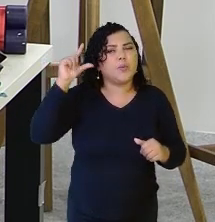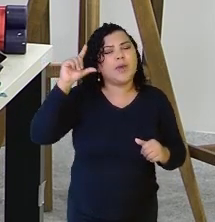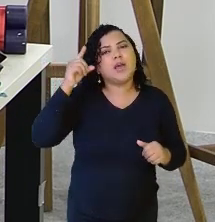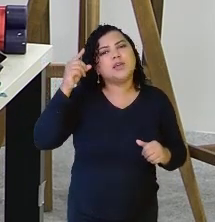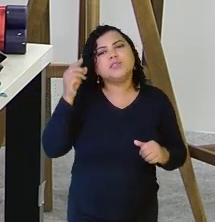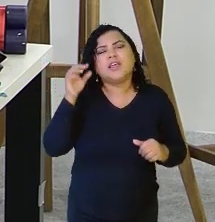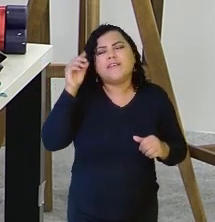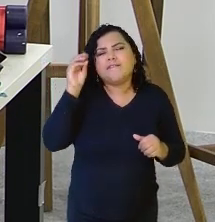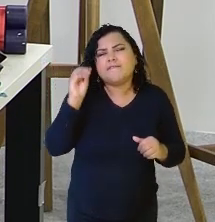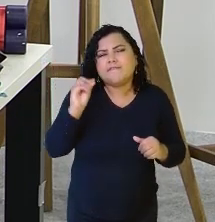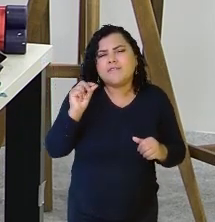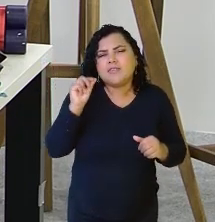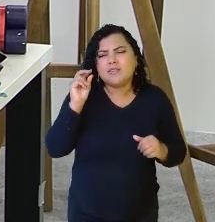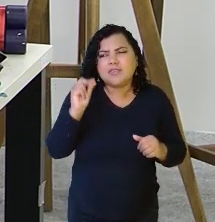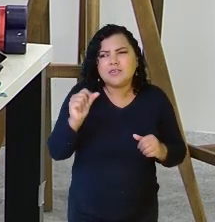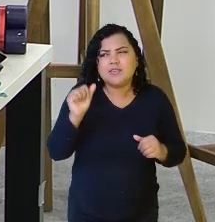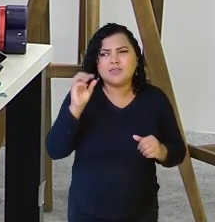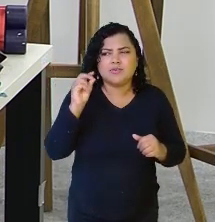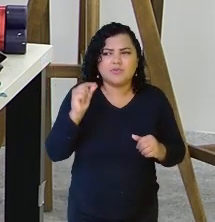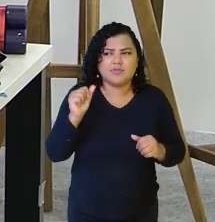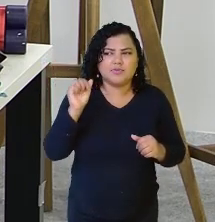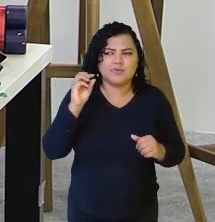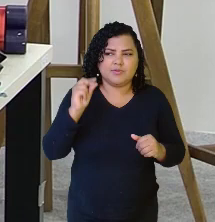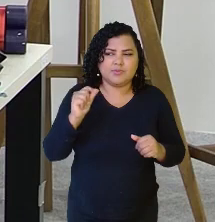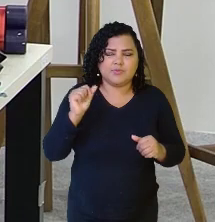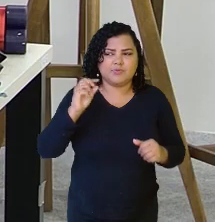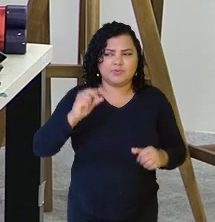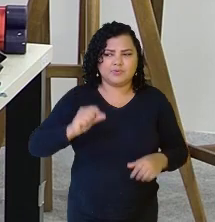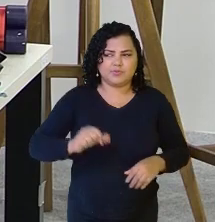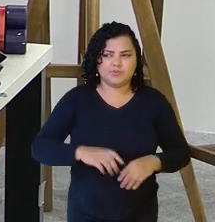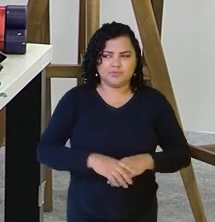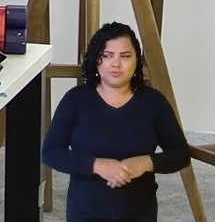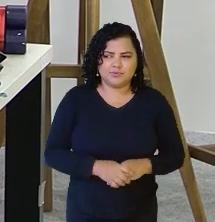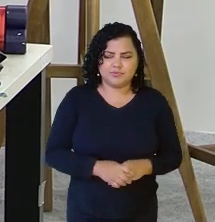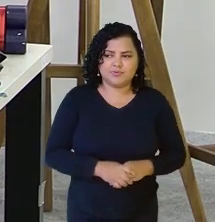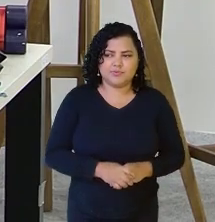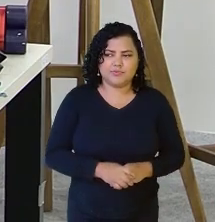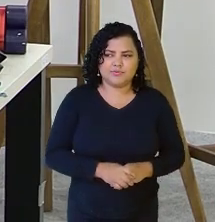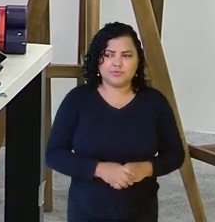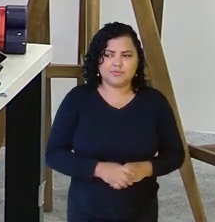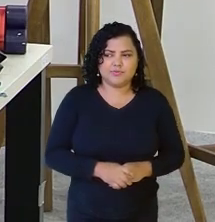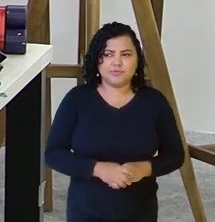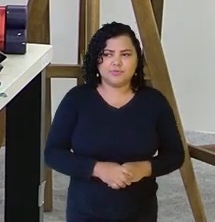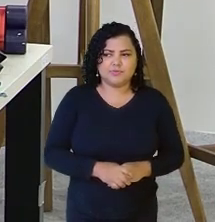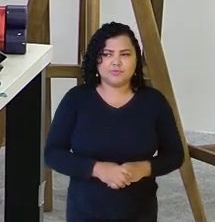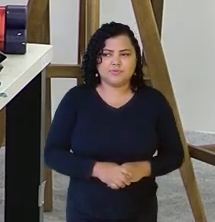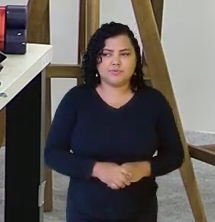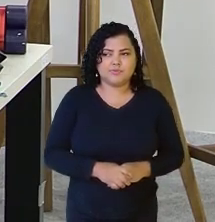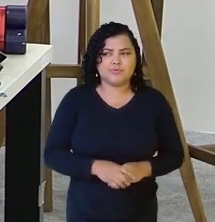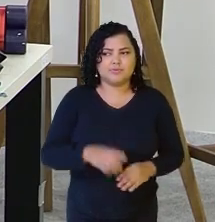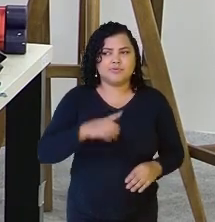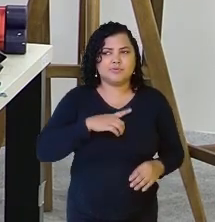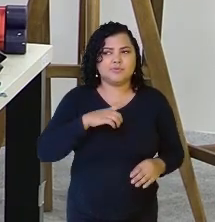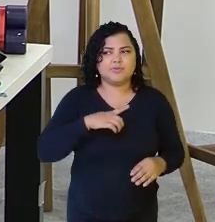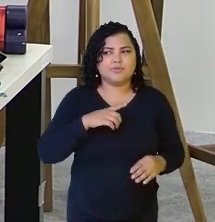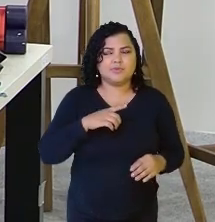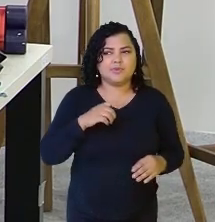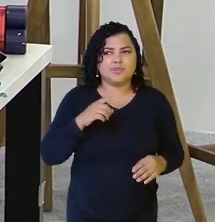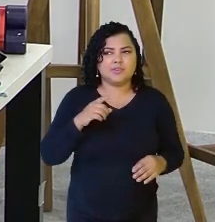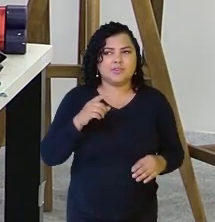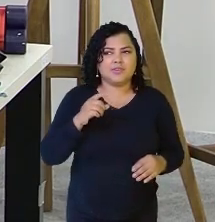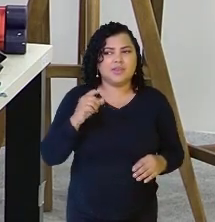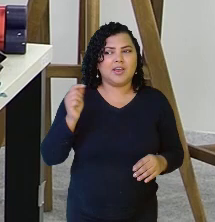e a altura do som mais agudo. O arroz é mais fininho, então produz um som mais agudo. A gente tem aqui também ó, o pica-pau.